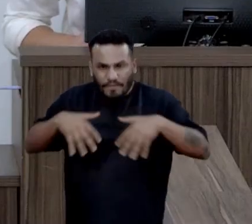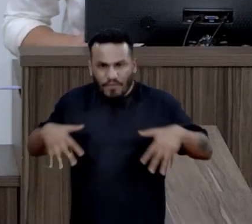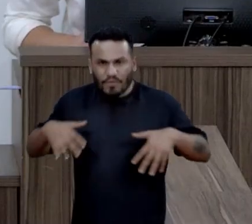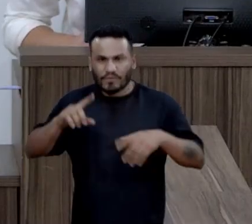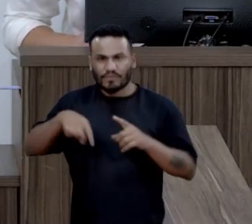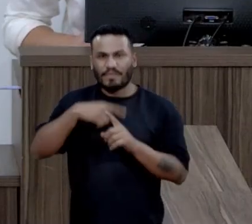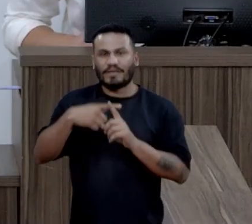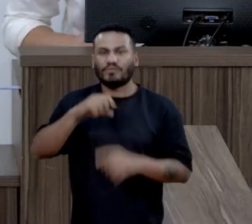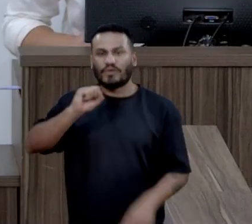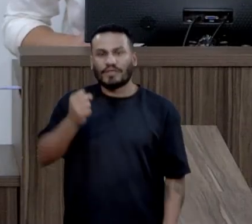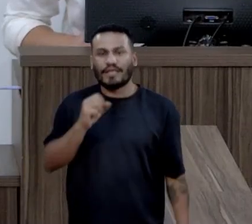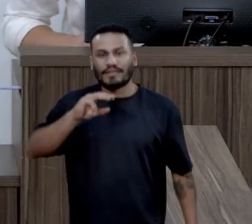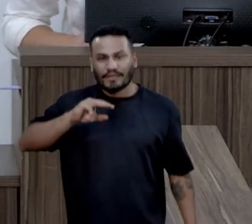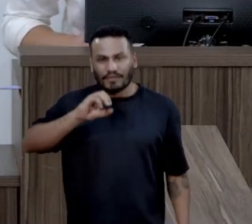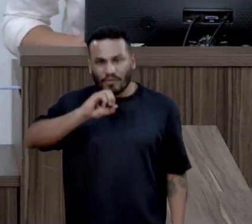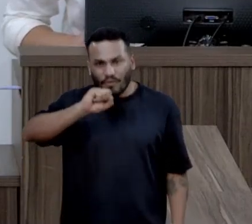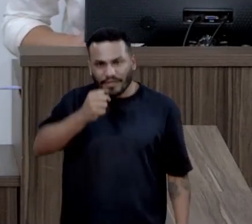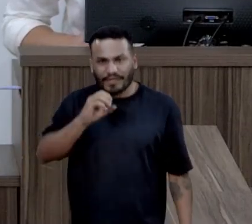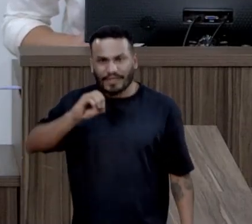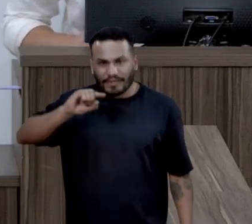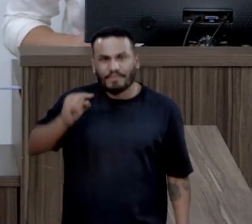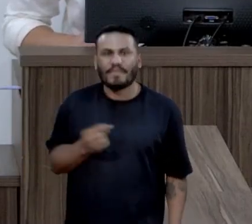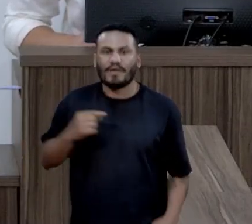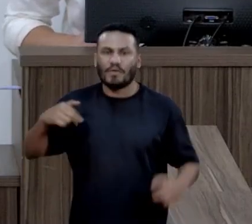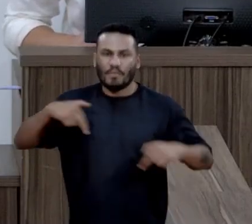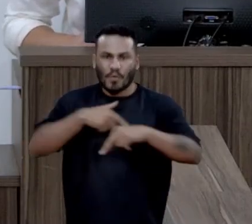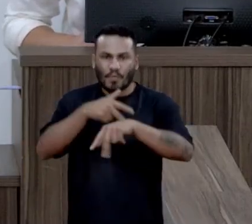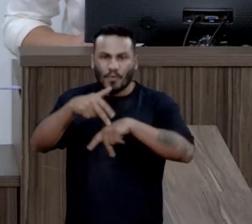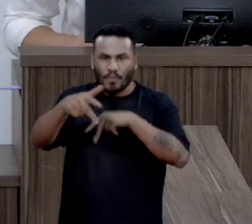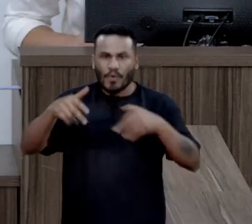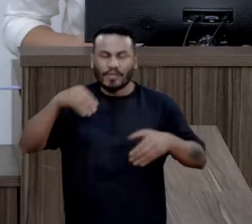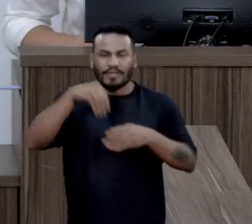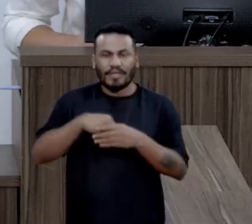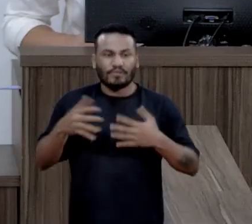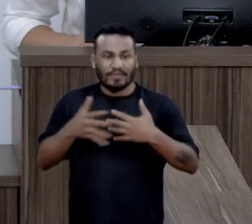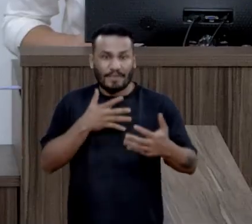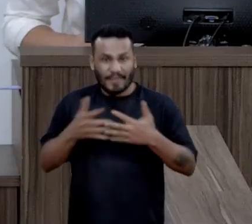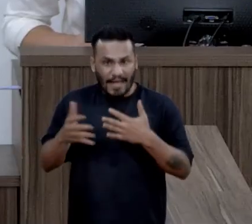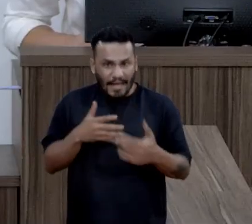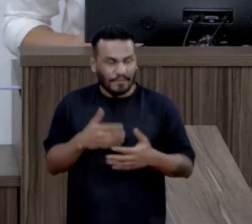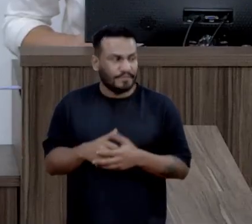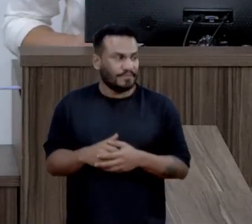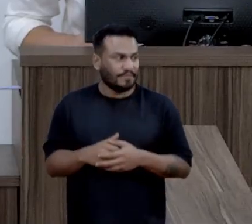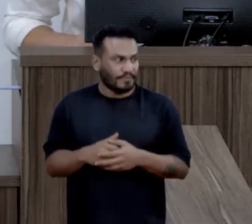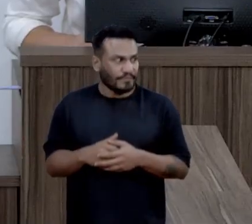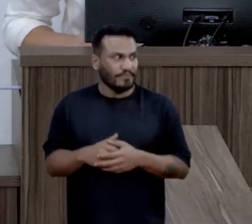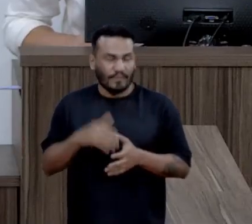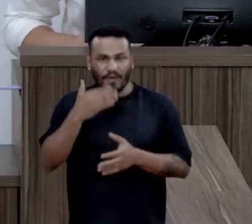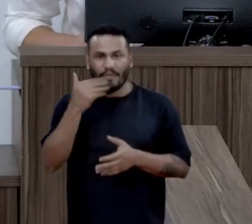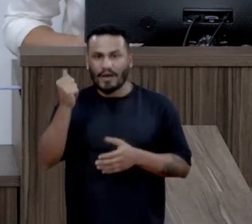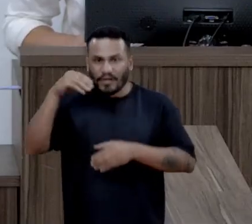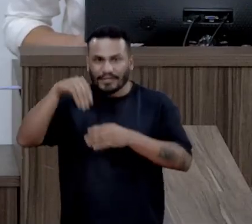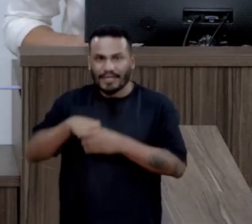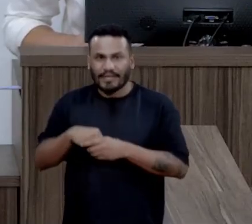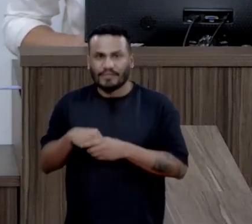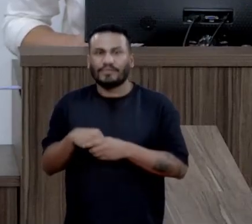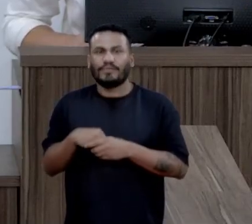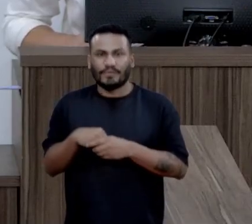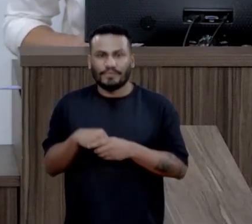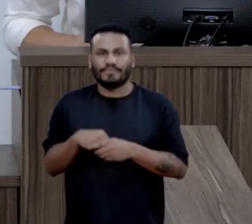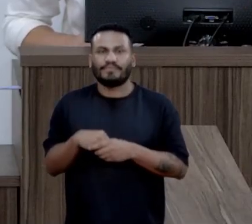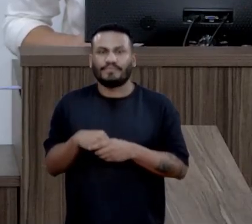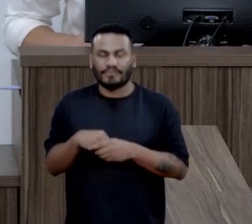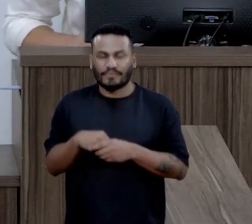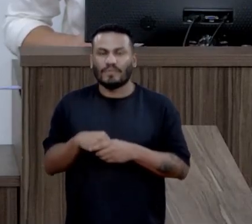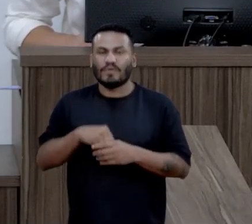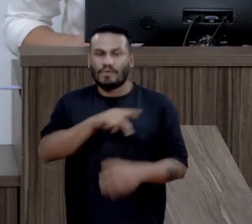mais de 80 mil pessoas por dia circulando dentro dos nossos terminais, melhor dizendo, dentro da nossa